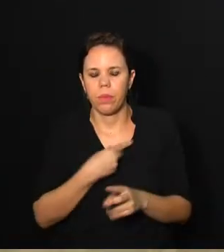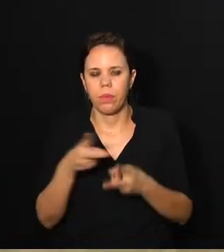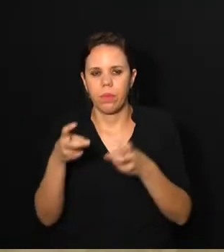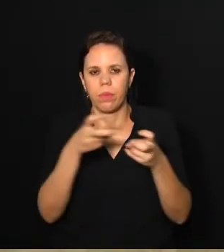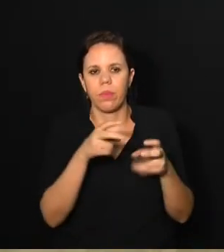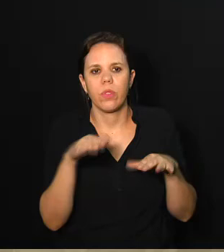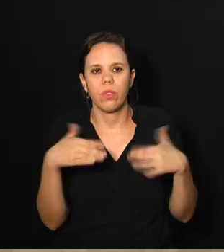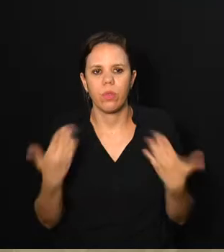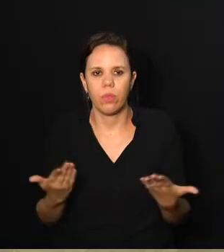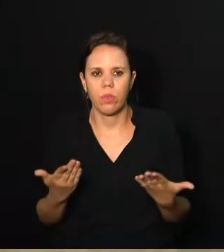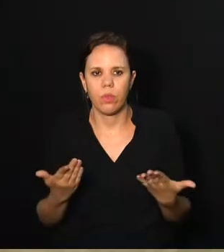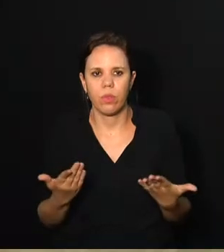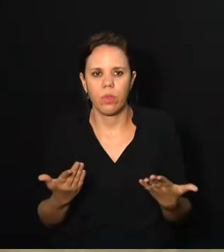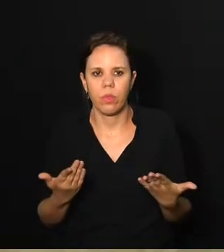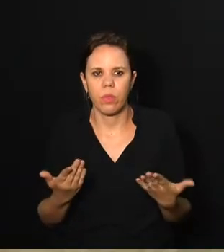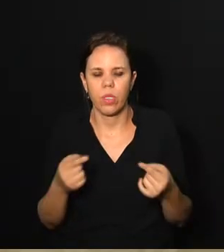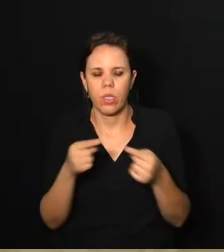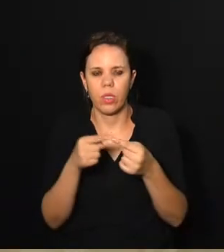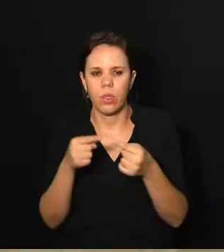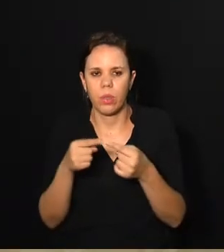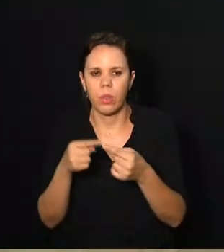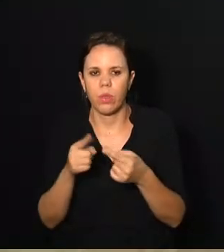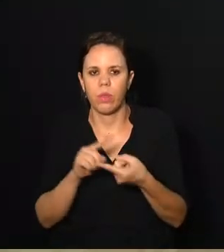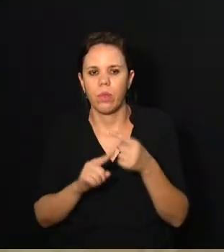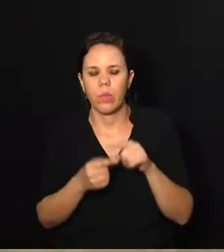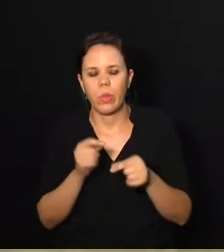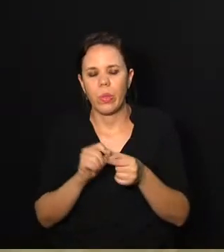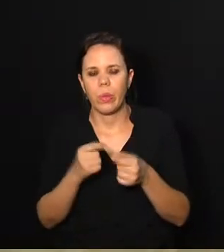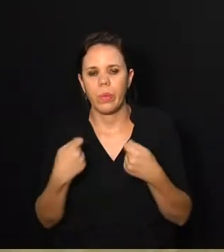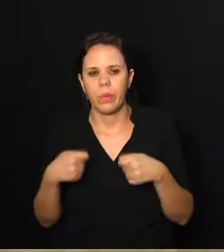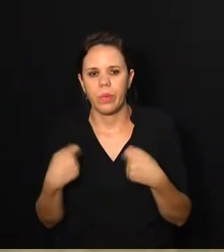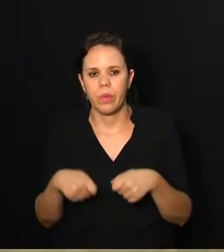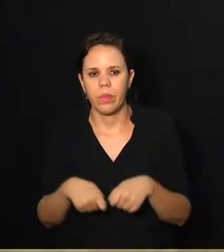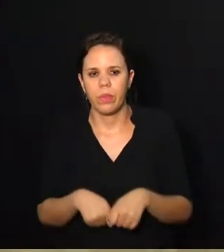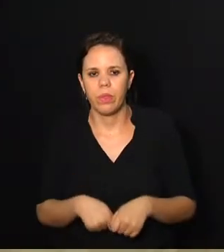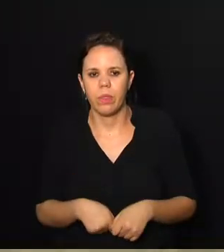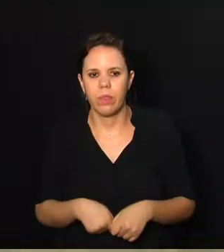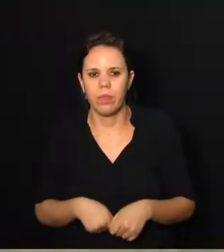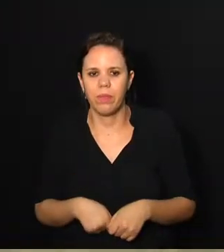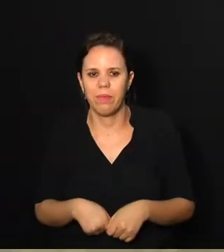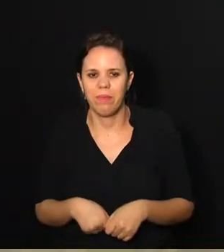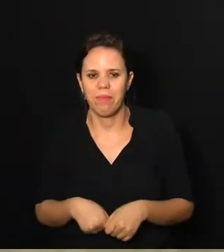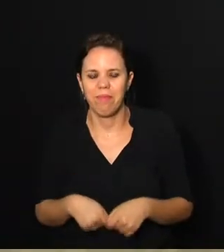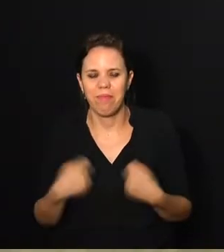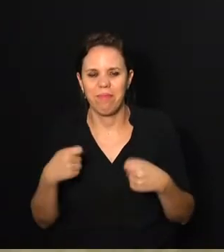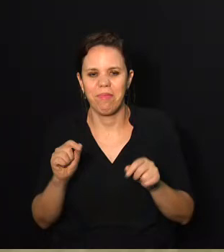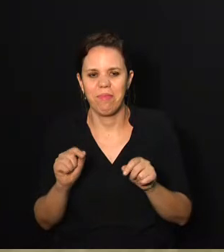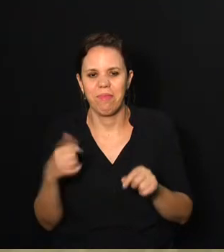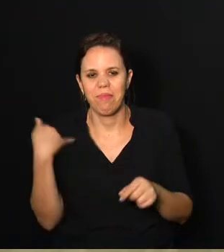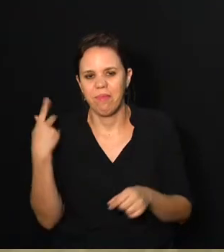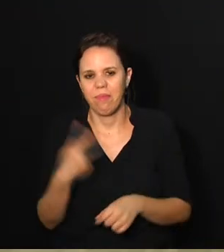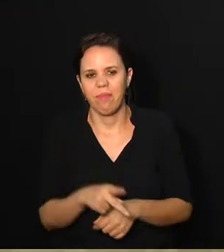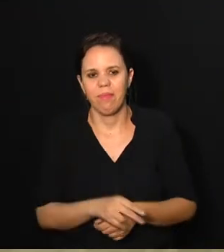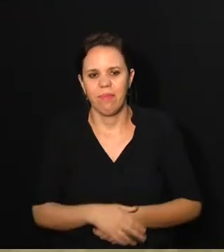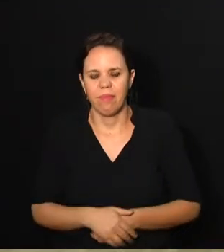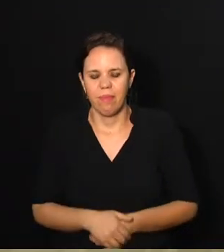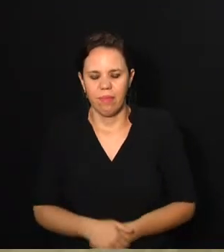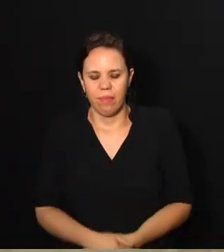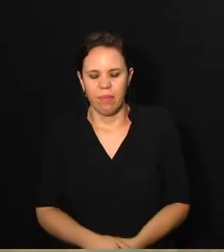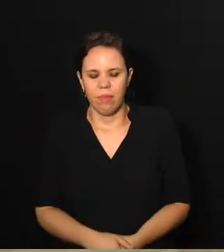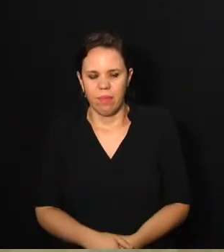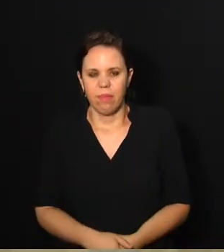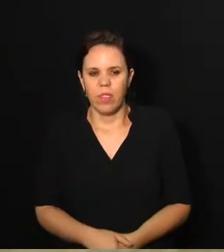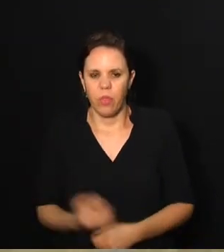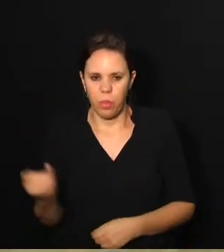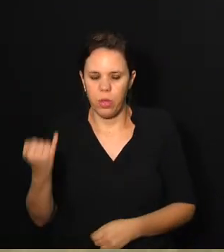que categoria que ele se enquadra e qual a necessidade que ele precisa, o que ele precisa na idade que ele está. Então, foi